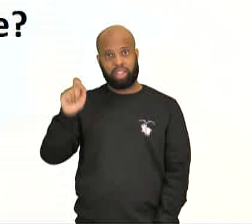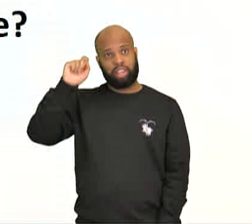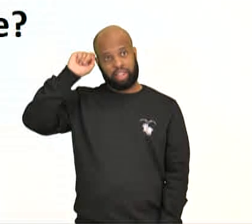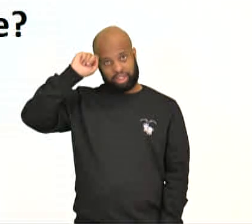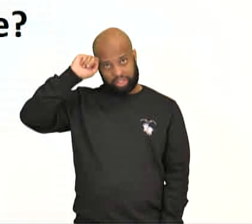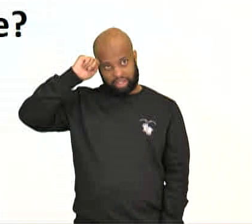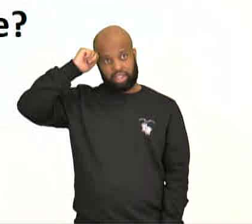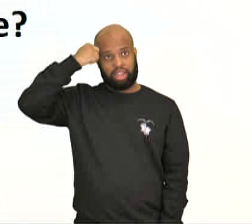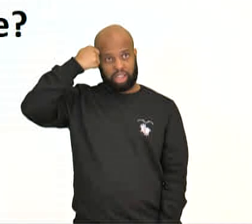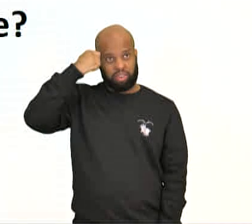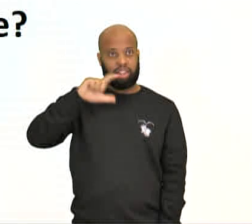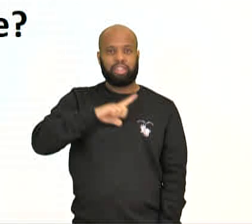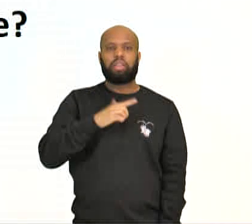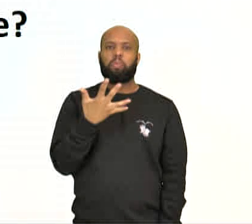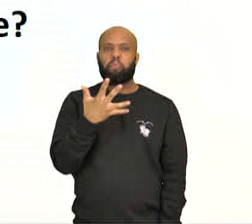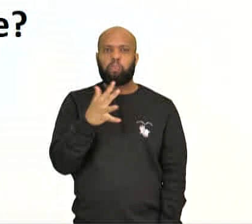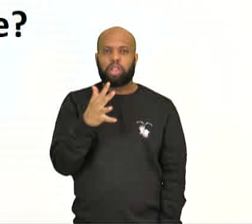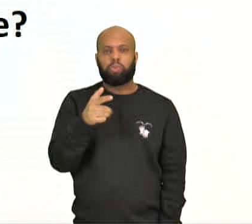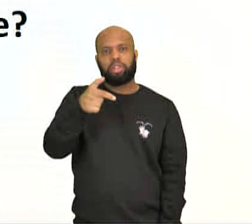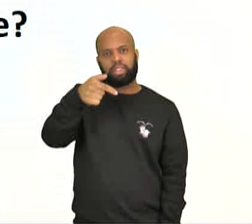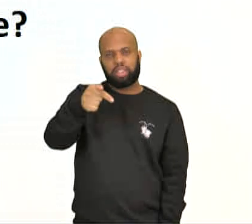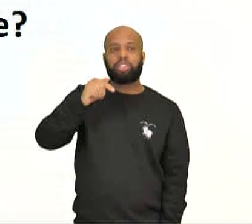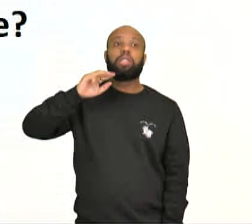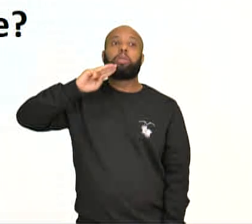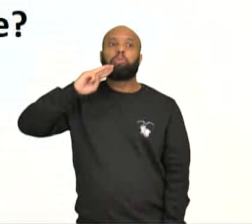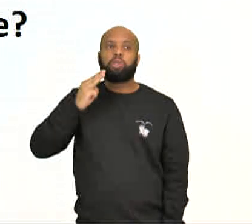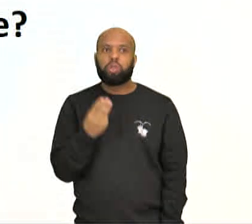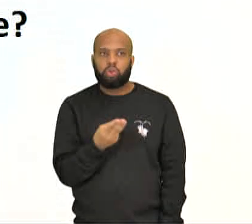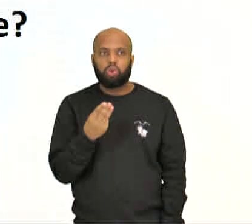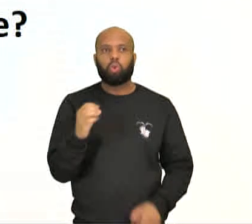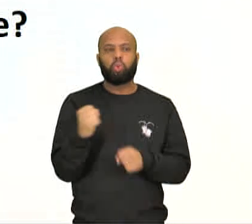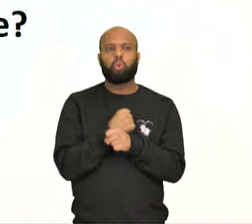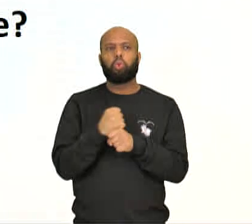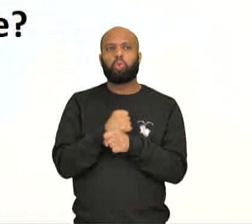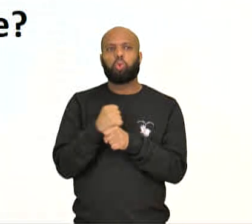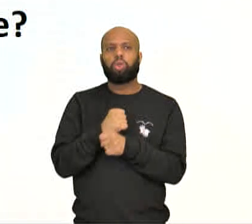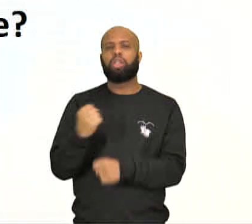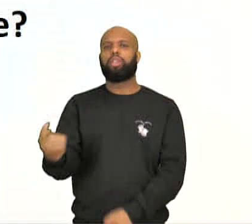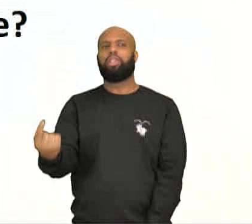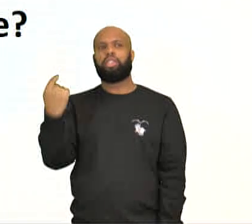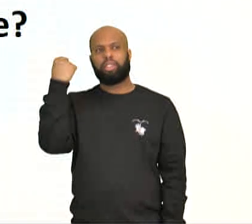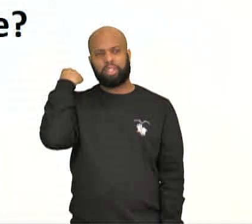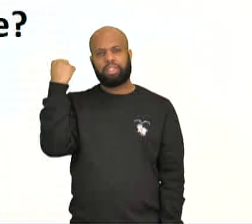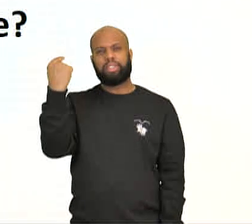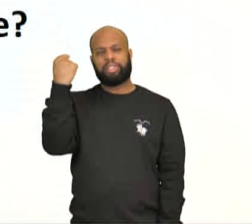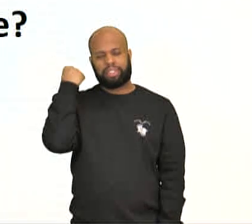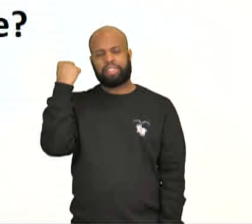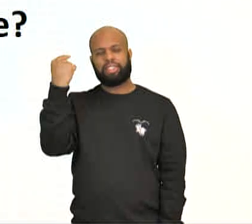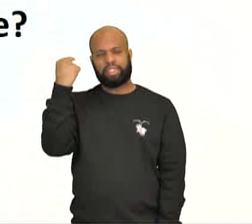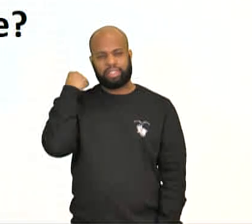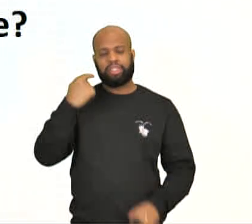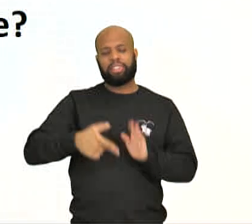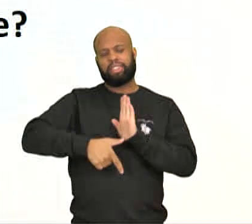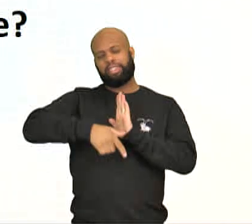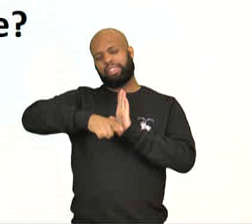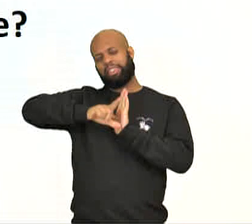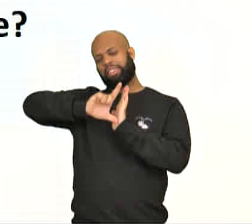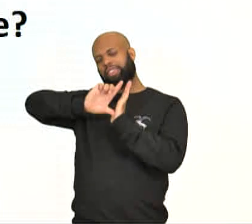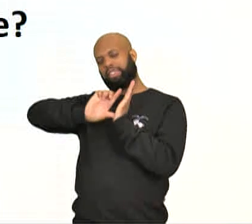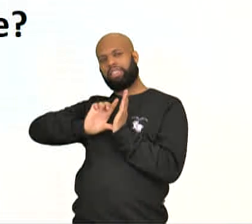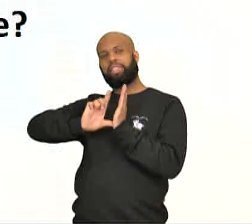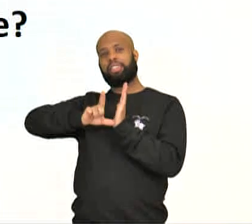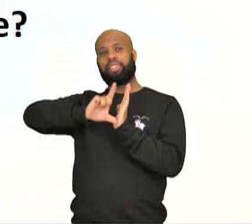sua espécie viveu na África há 7 milhões de anos atrás, muito antes